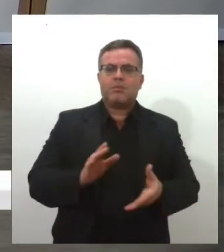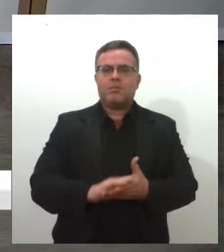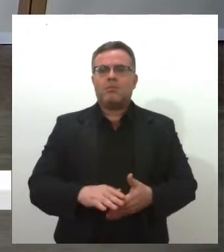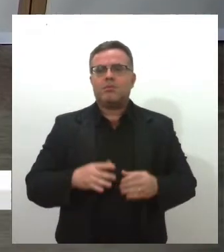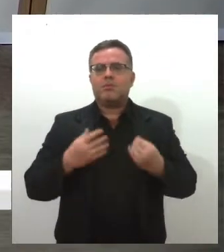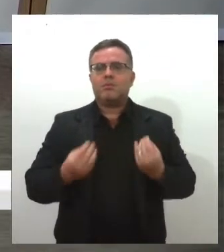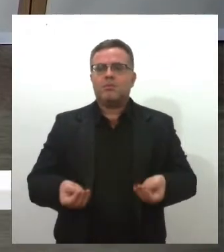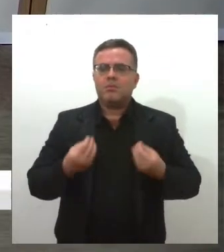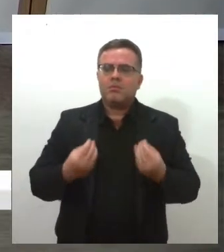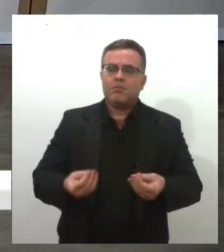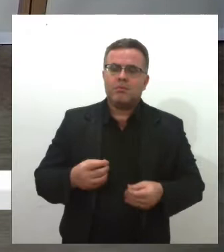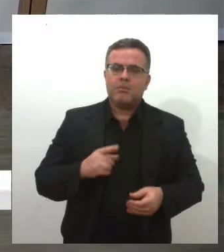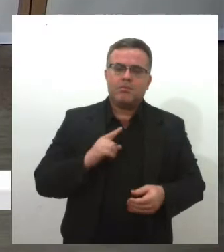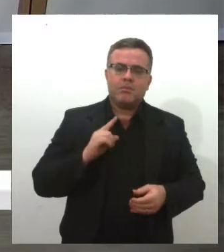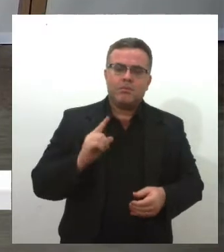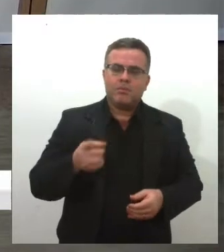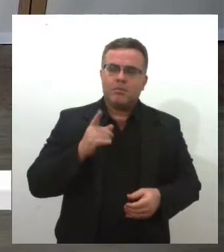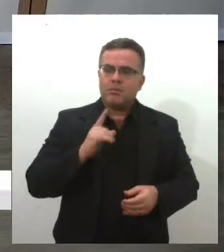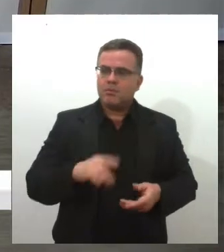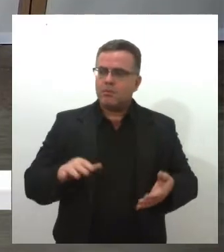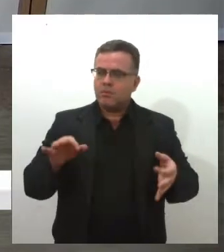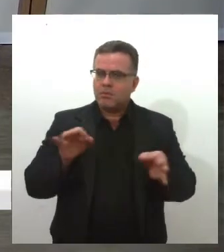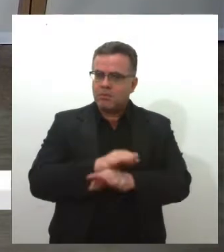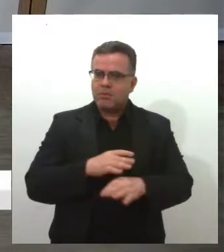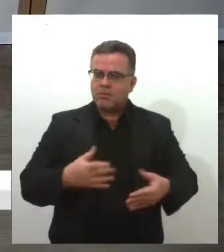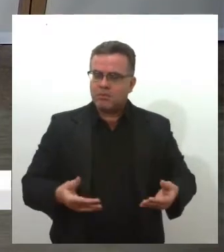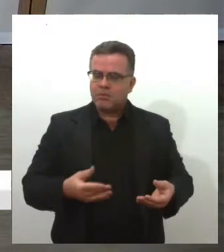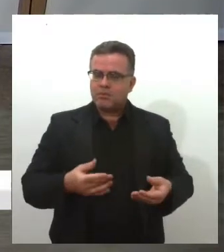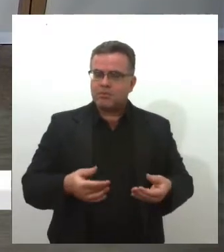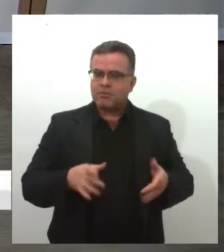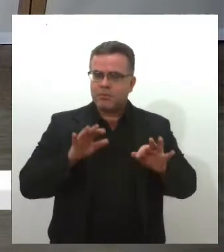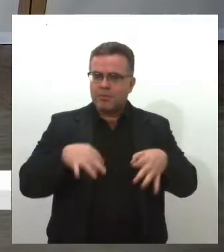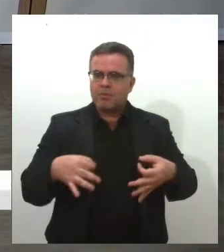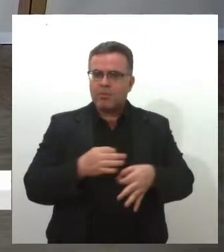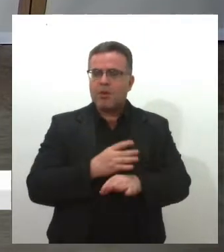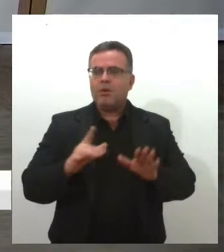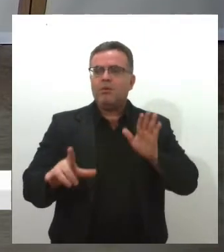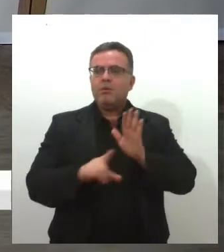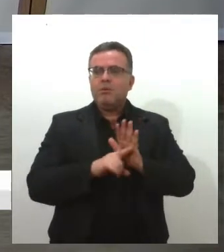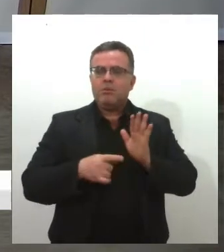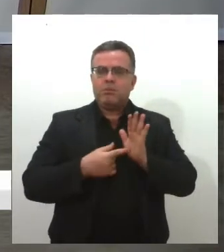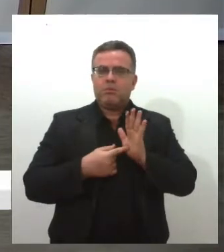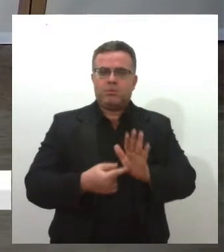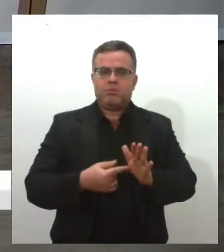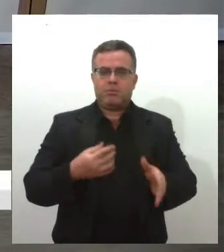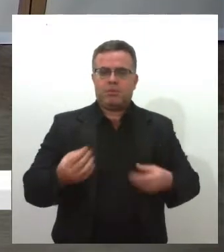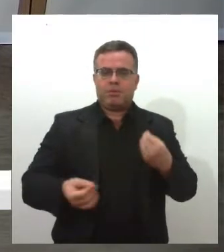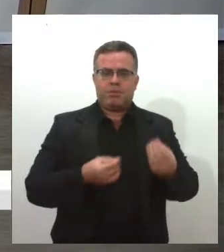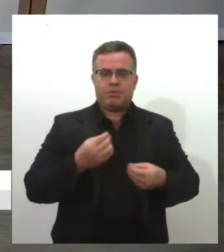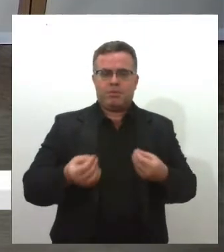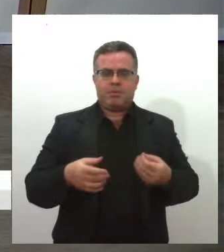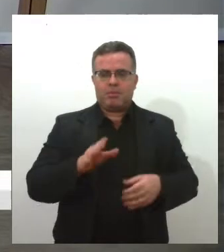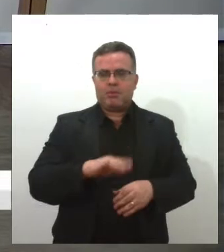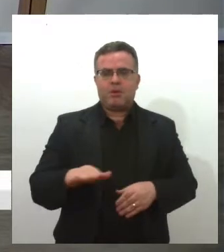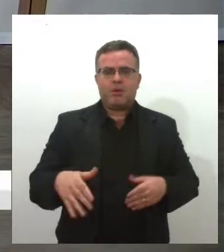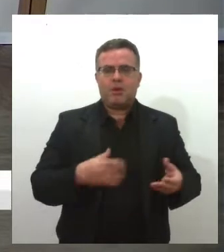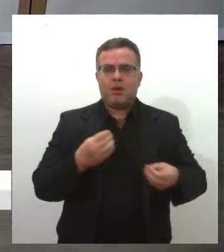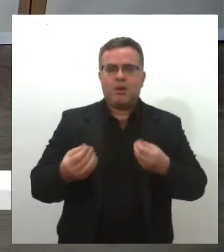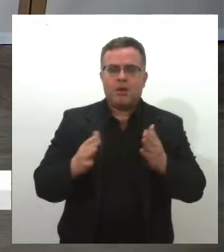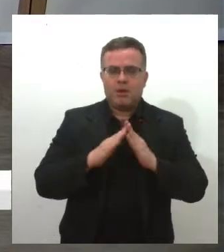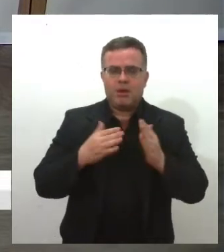você contornou isso e o que é que diz a lei em relação às crianças na